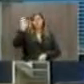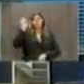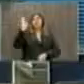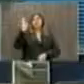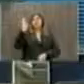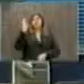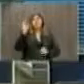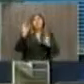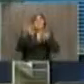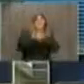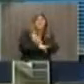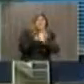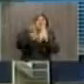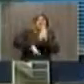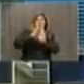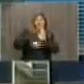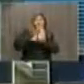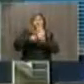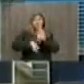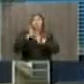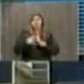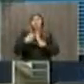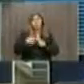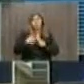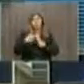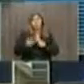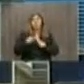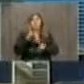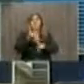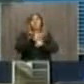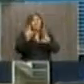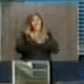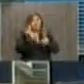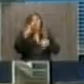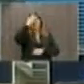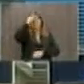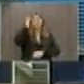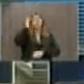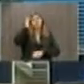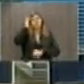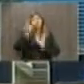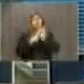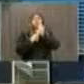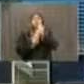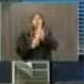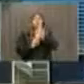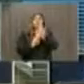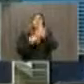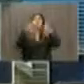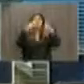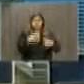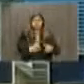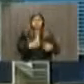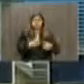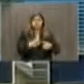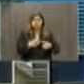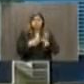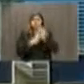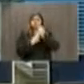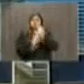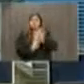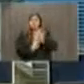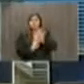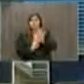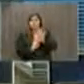desigualdade social no nosso município. Nós queremos investir, sim, nos centros de referência na cidade de João Pessoa. Acreditamos que é importante intensificar